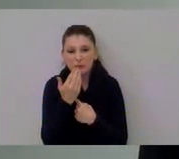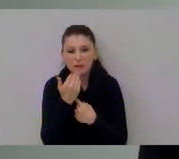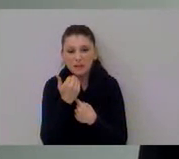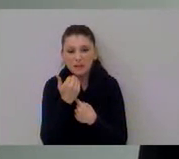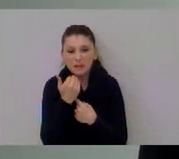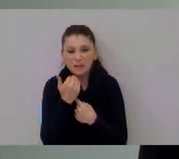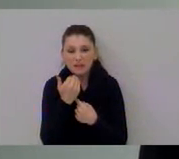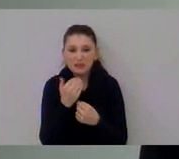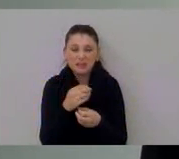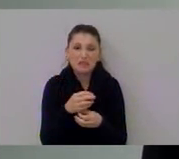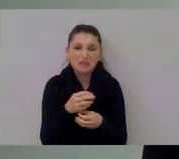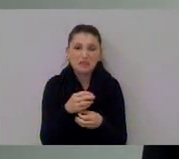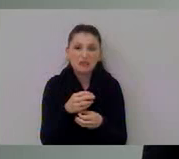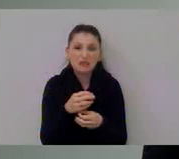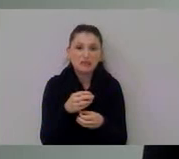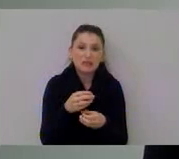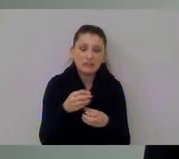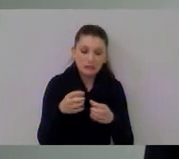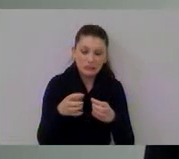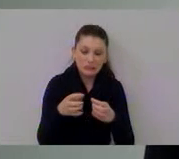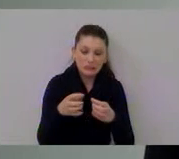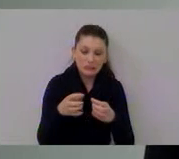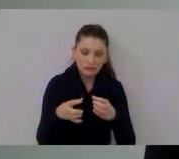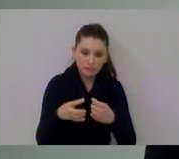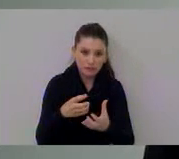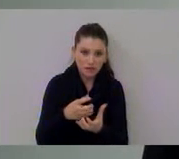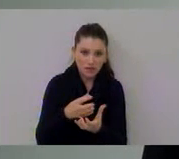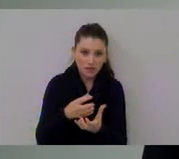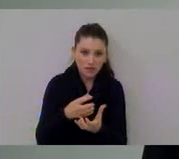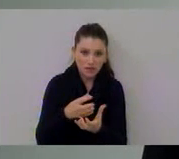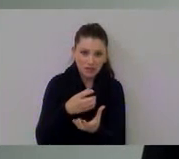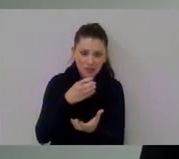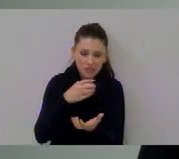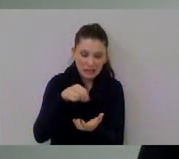canecas, que isso